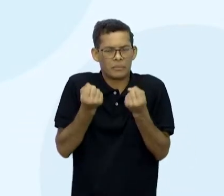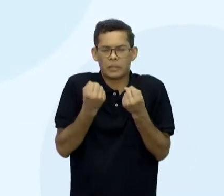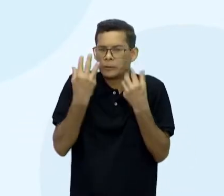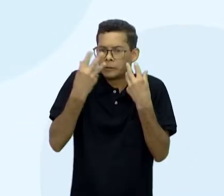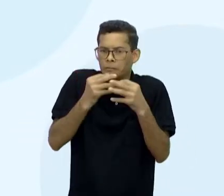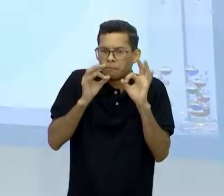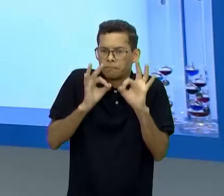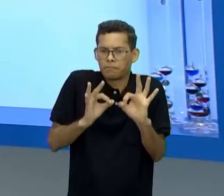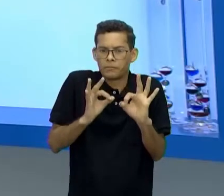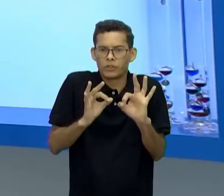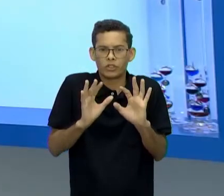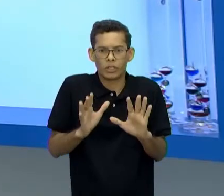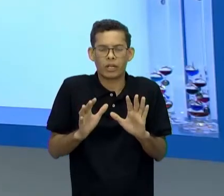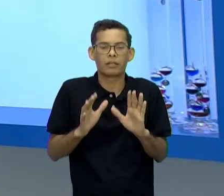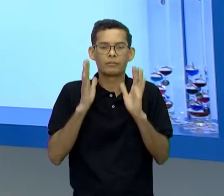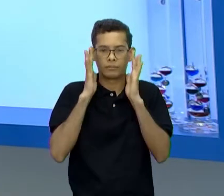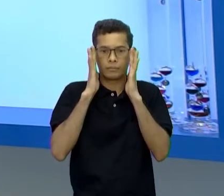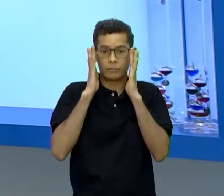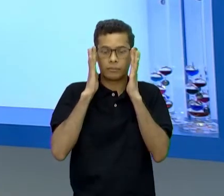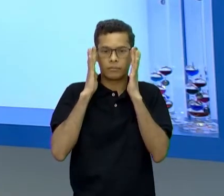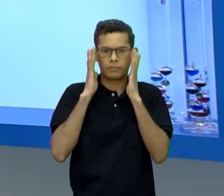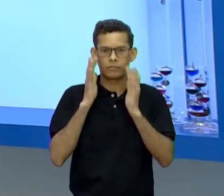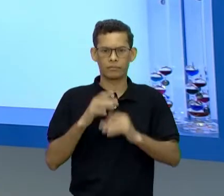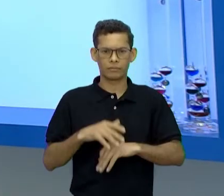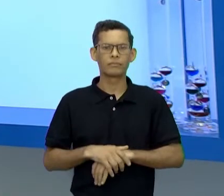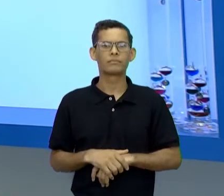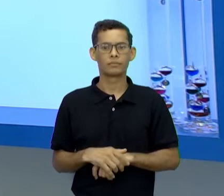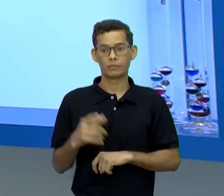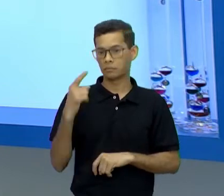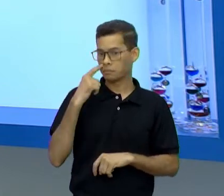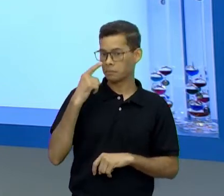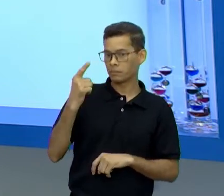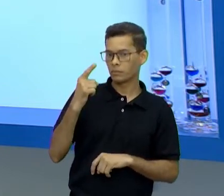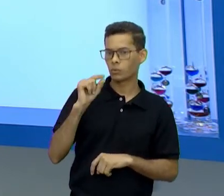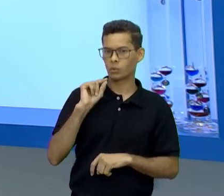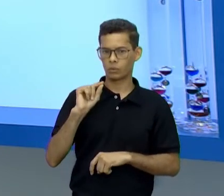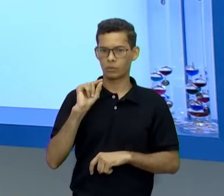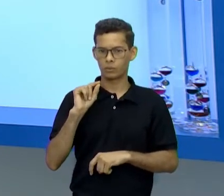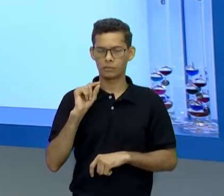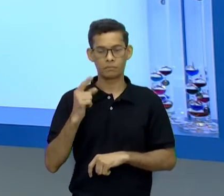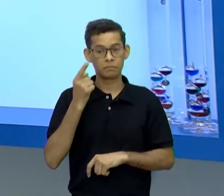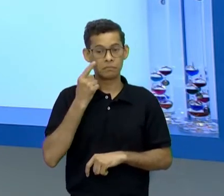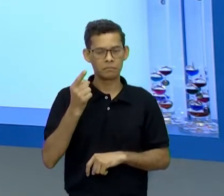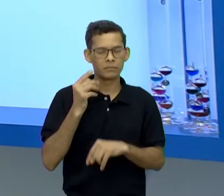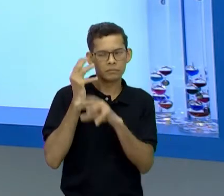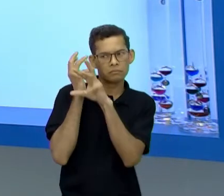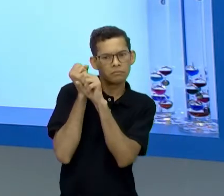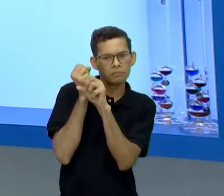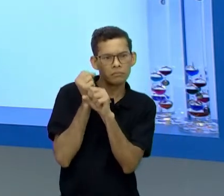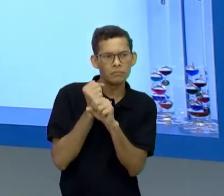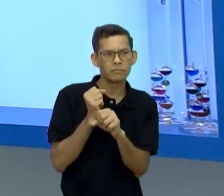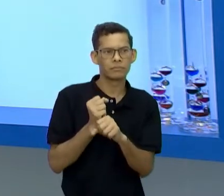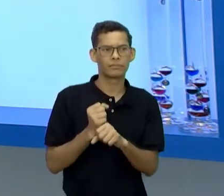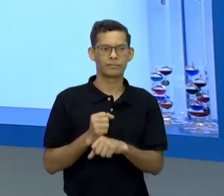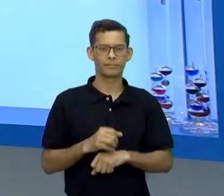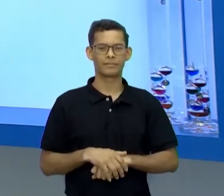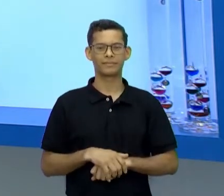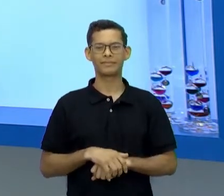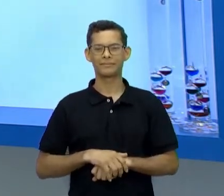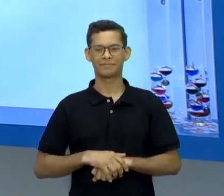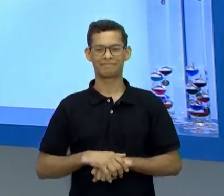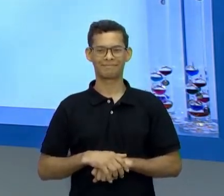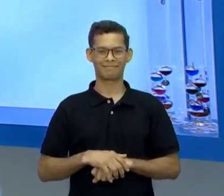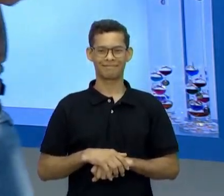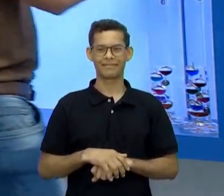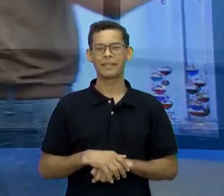bonitinho? A Carol tá atenta também ali. Olha, tô vendo. Vamos ver onde vai chegar com esses cálculos aí. Vem comigo aqui, continuando.